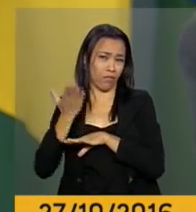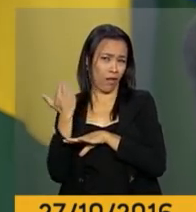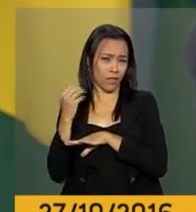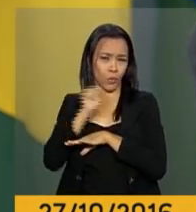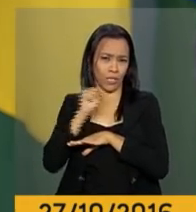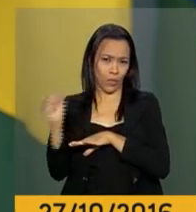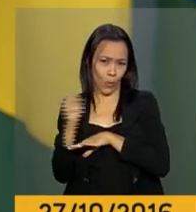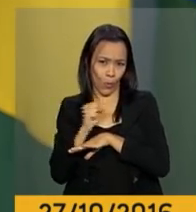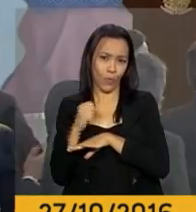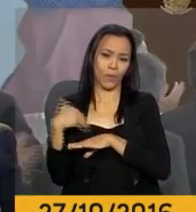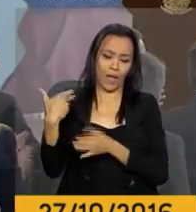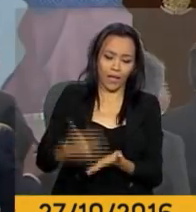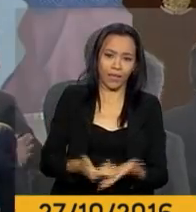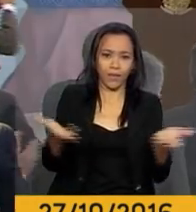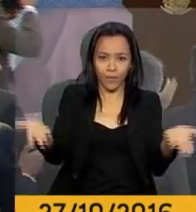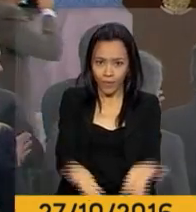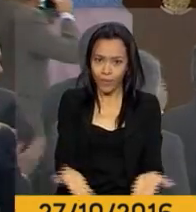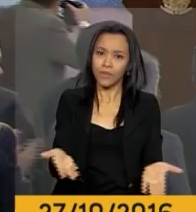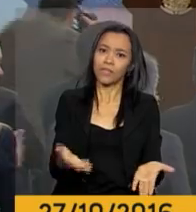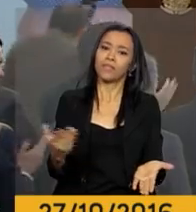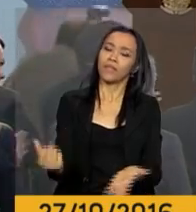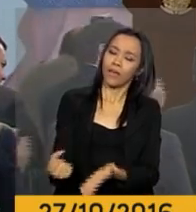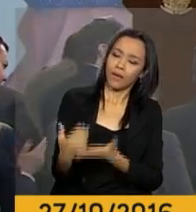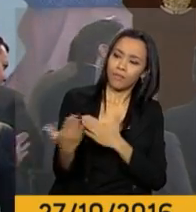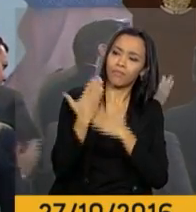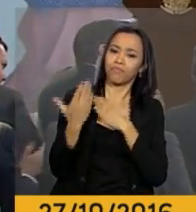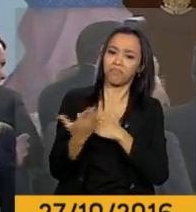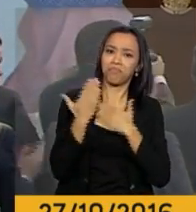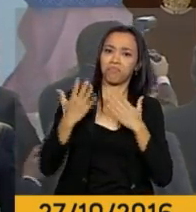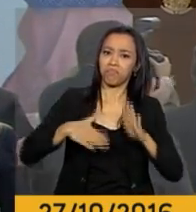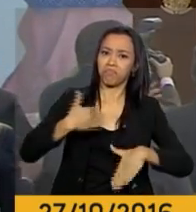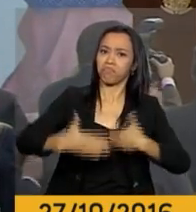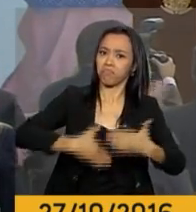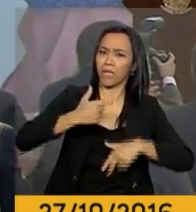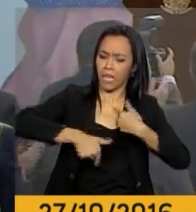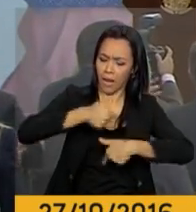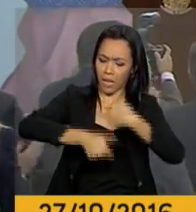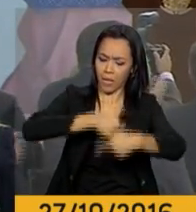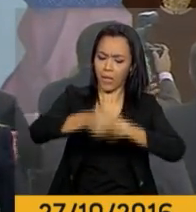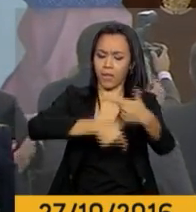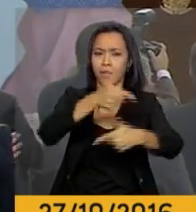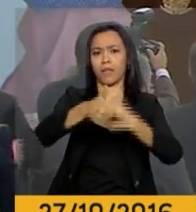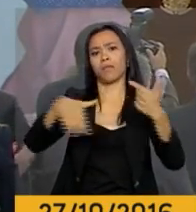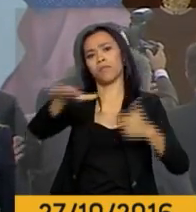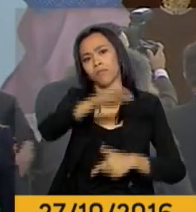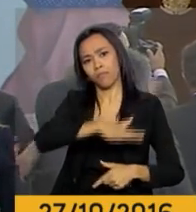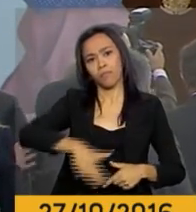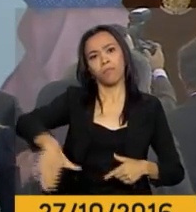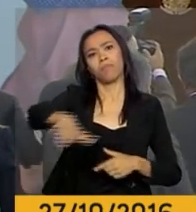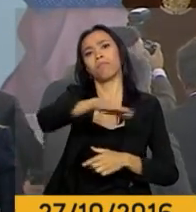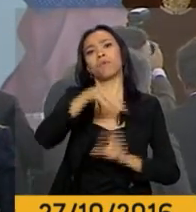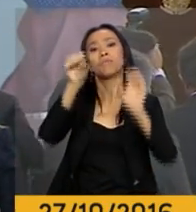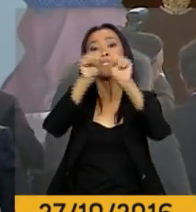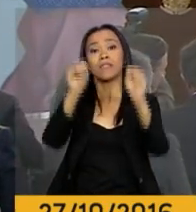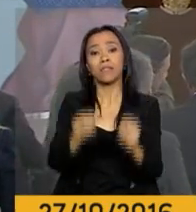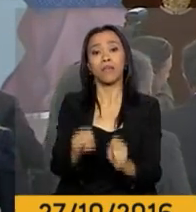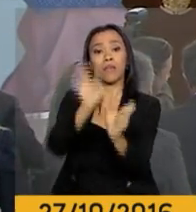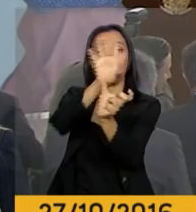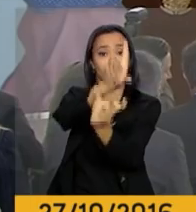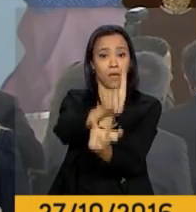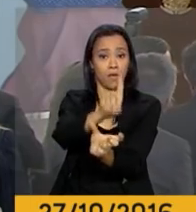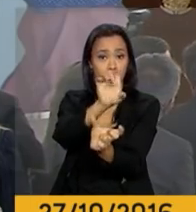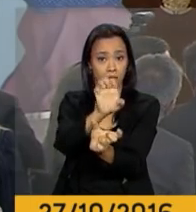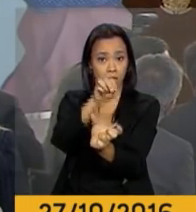que o Marcos Vinícius e o Lamáquia trabalham intensamente pelo sistema democrático. Portanto, eu quero, meus